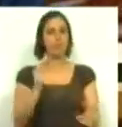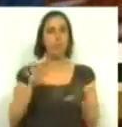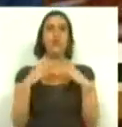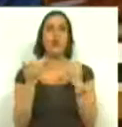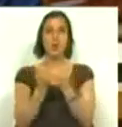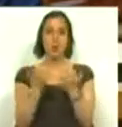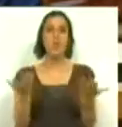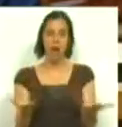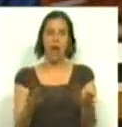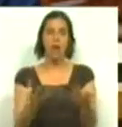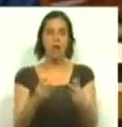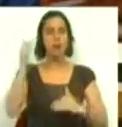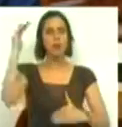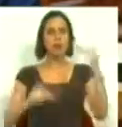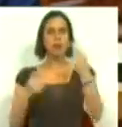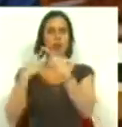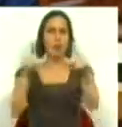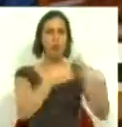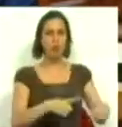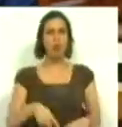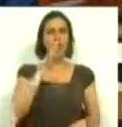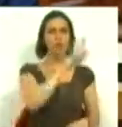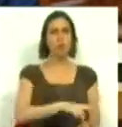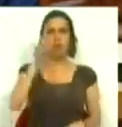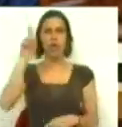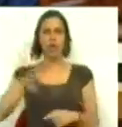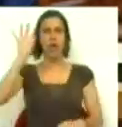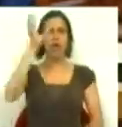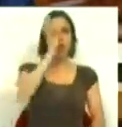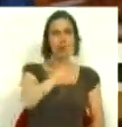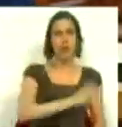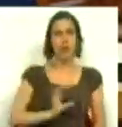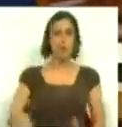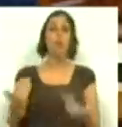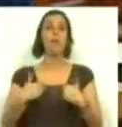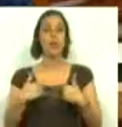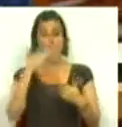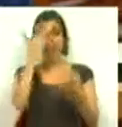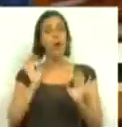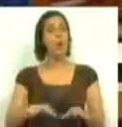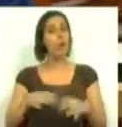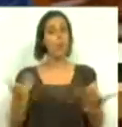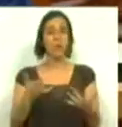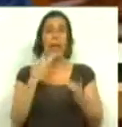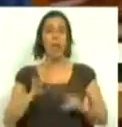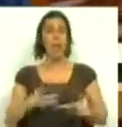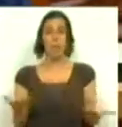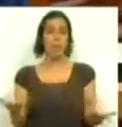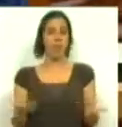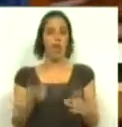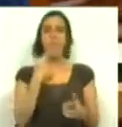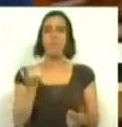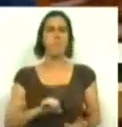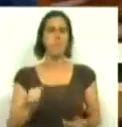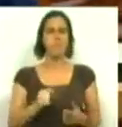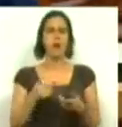injustiças sociais e disparidades de tarifas entre regiões. A nossa conclusão inevitável é que